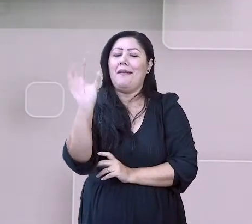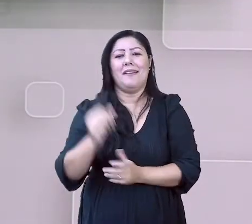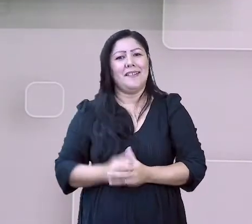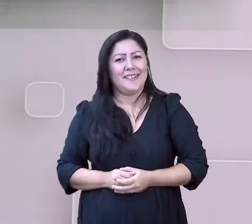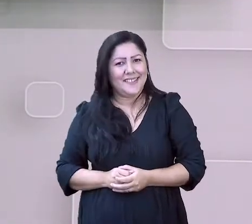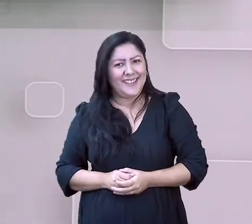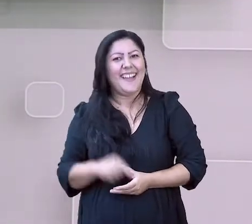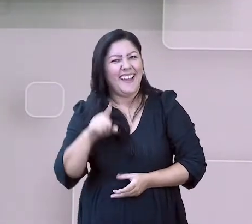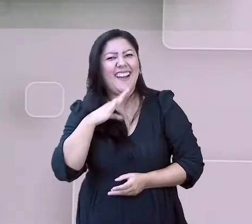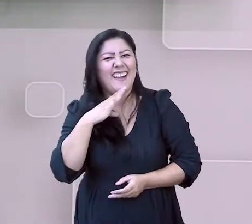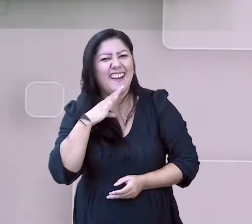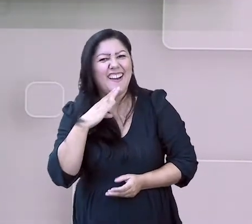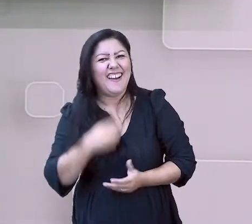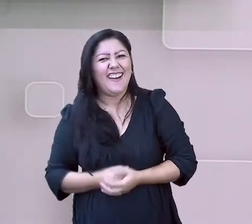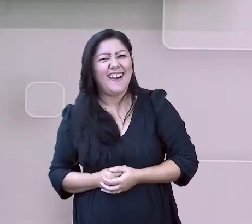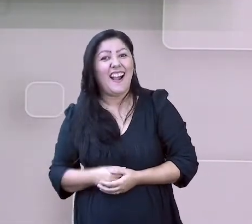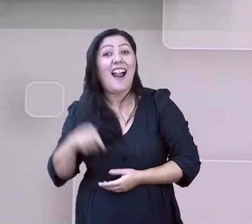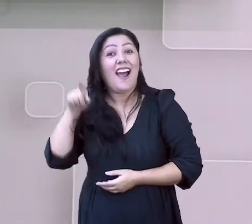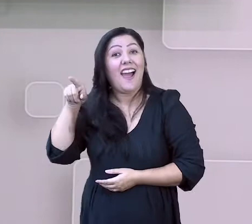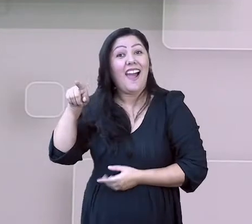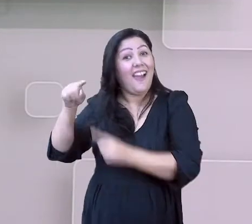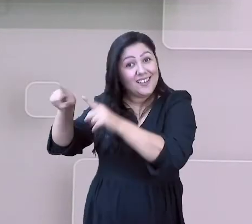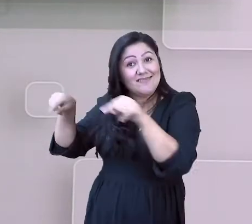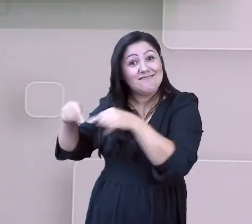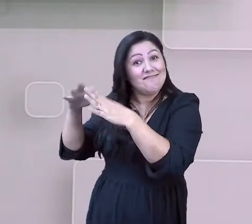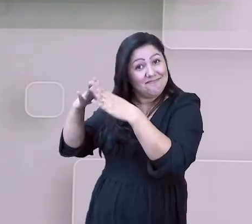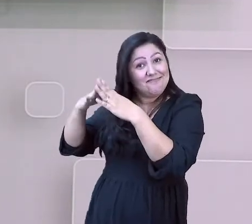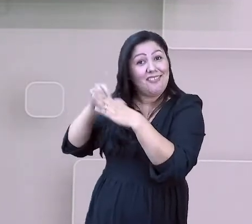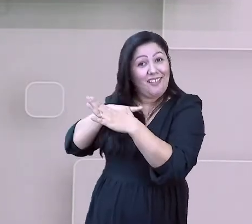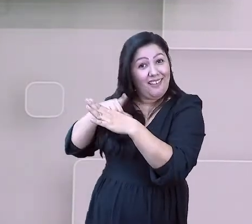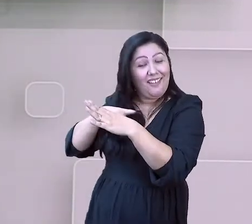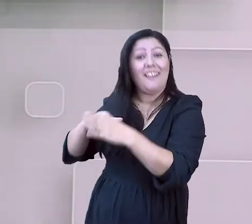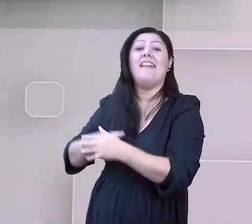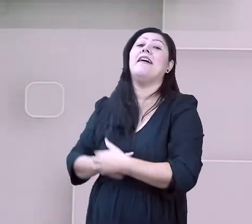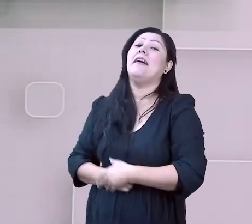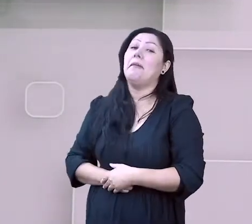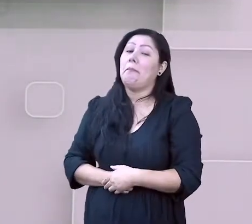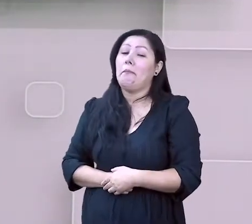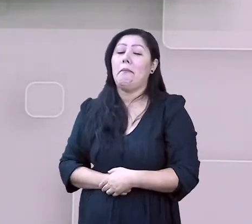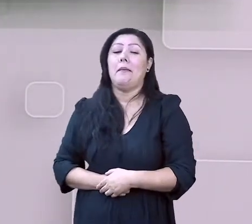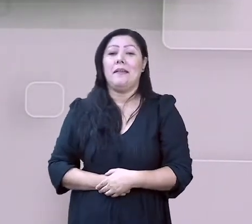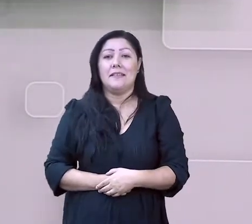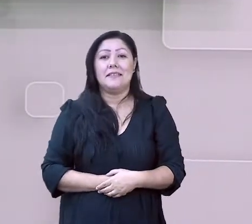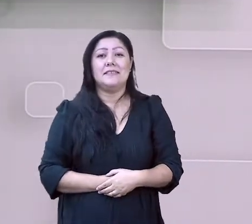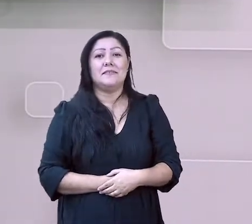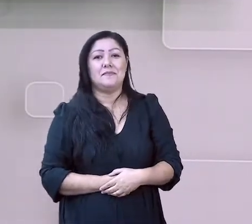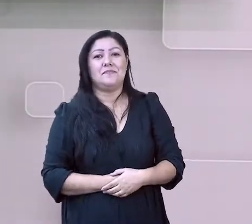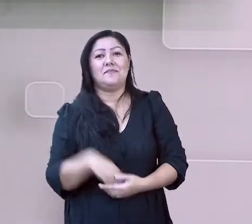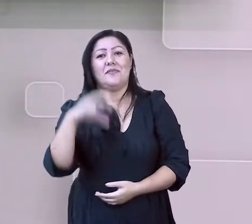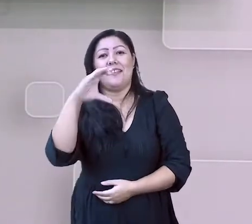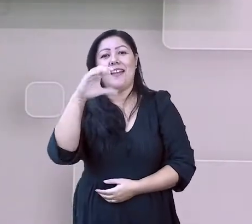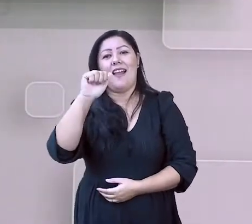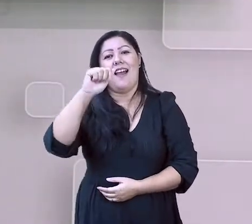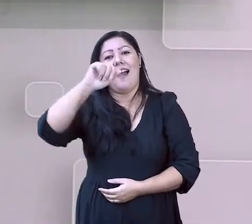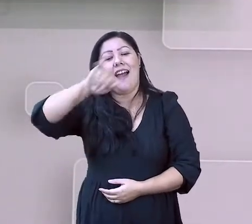Tem uma no seu quintal? cajamanga.